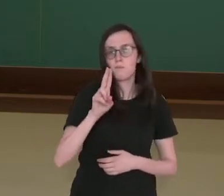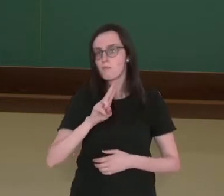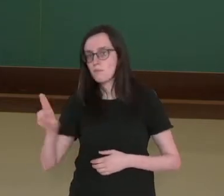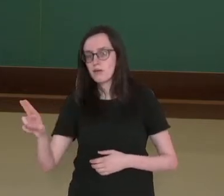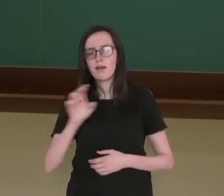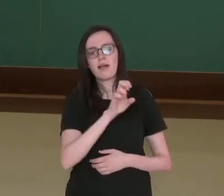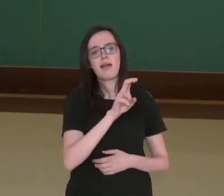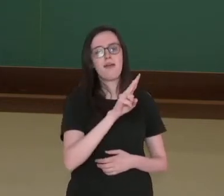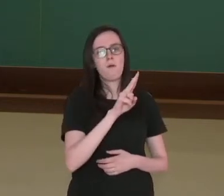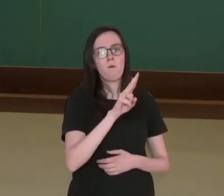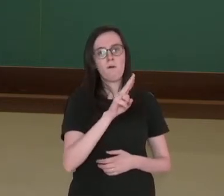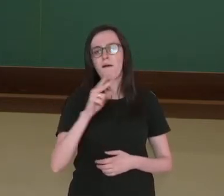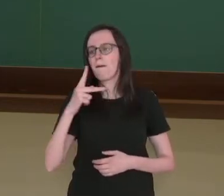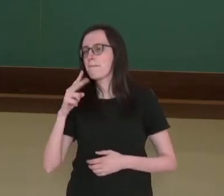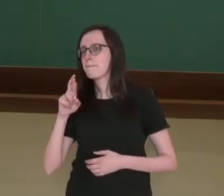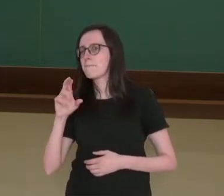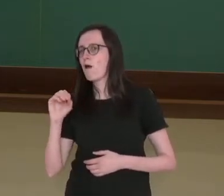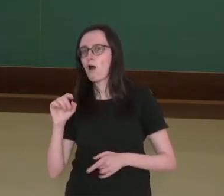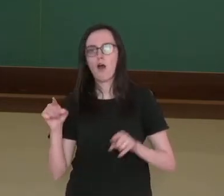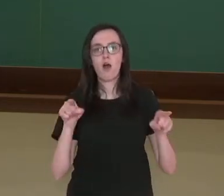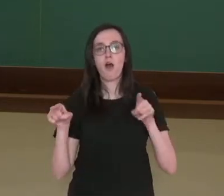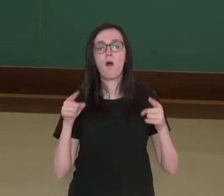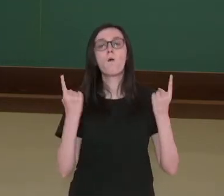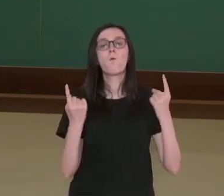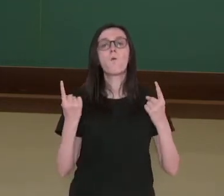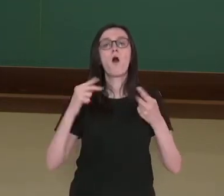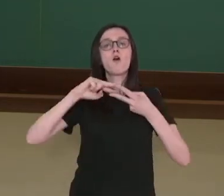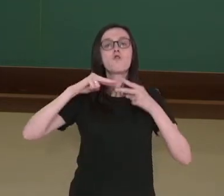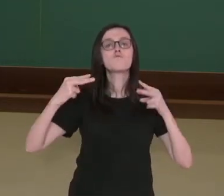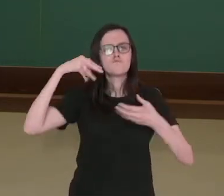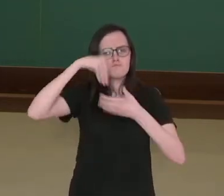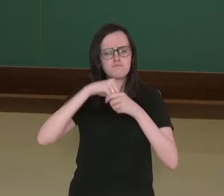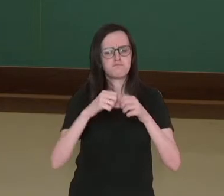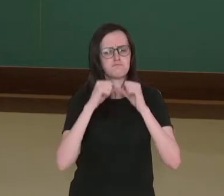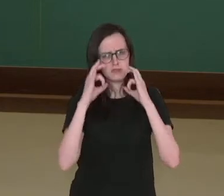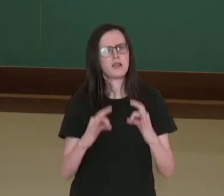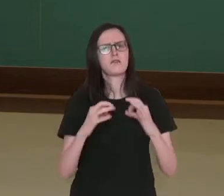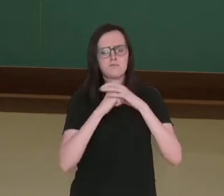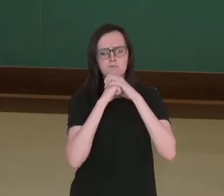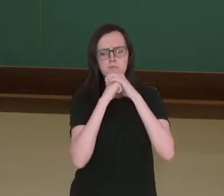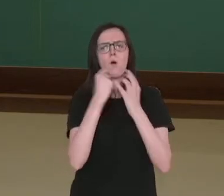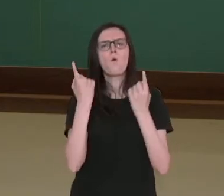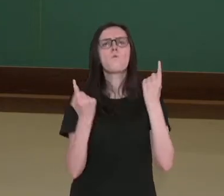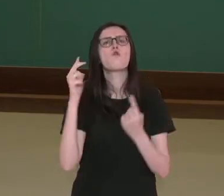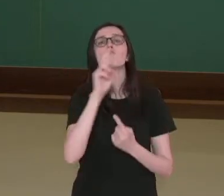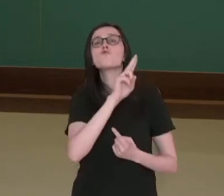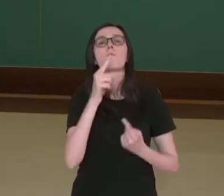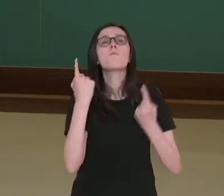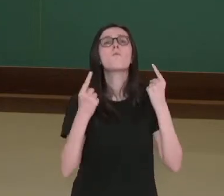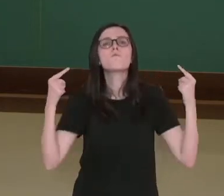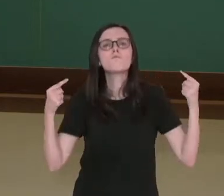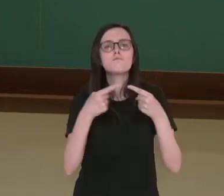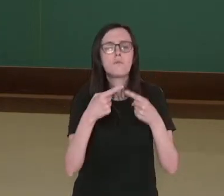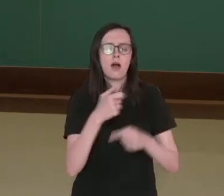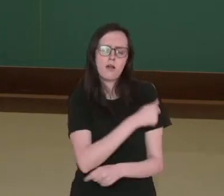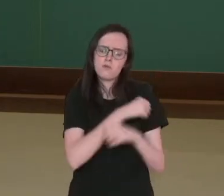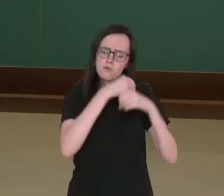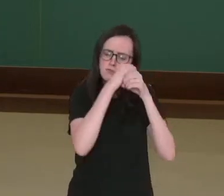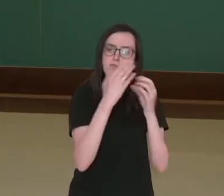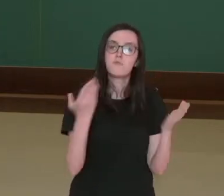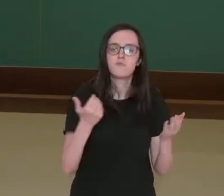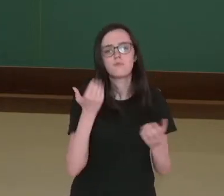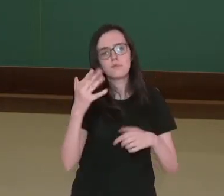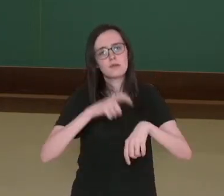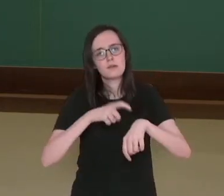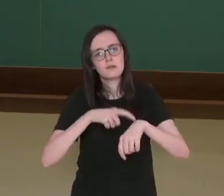a célula eucarionte. Uma delas tem o núcleo definido, vocês lembram qual? Qual é essa célula que o aluno viu lá no microscópio? Vou